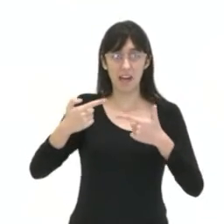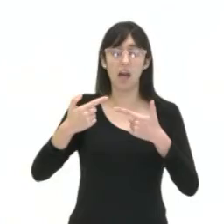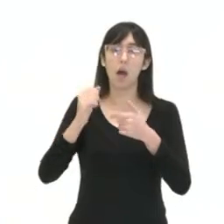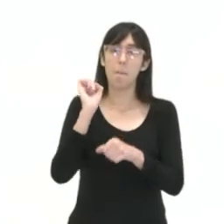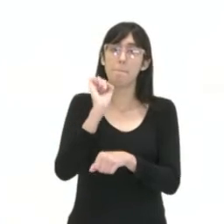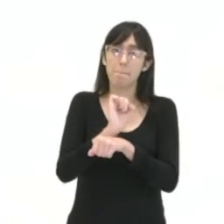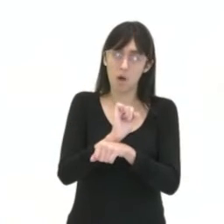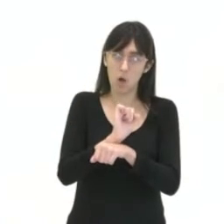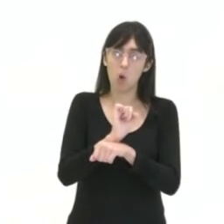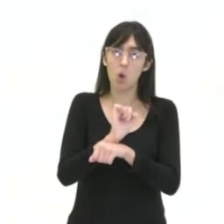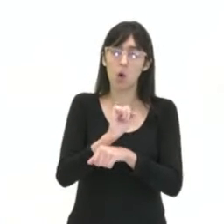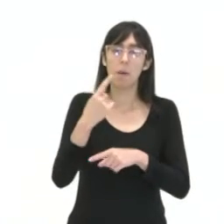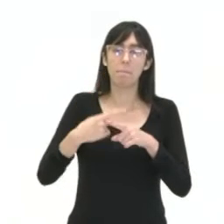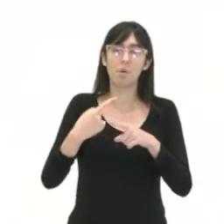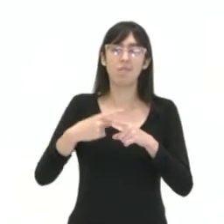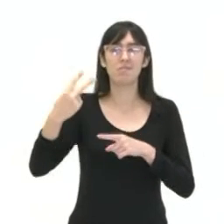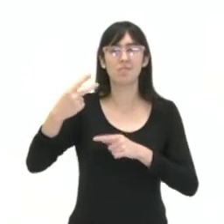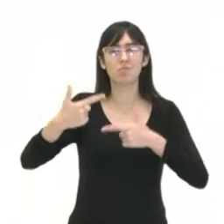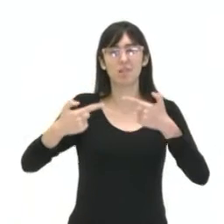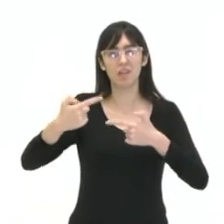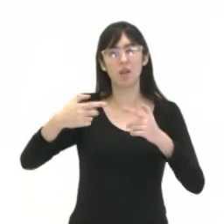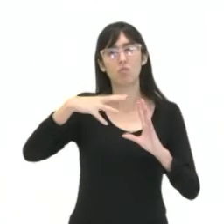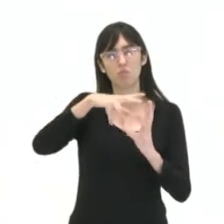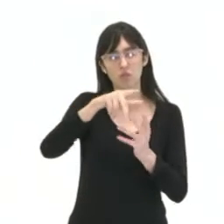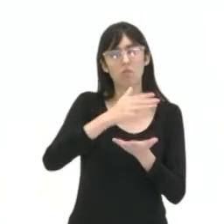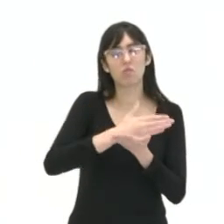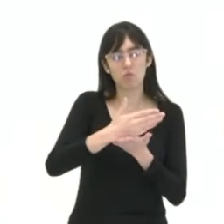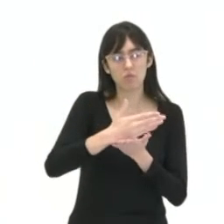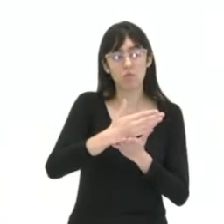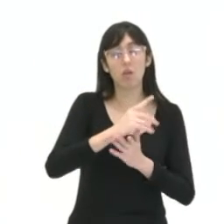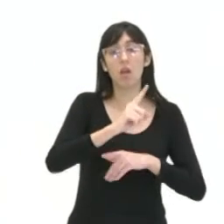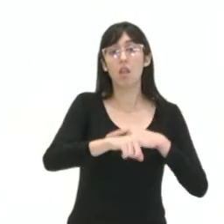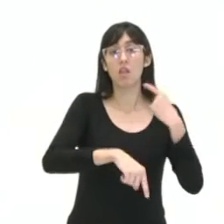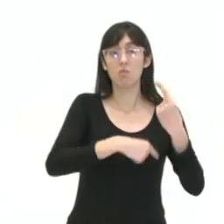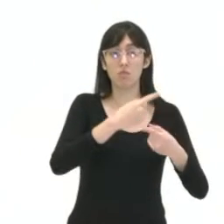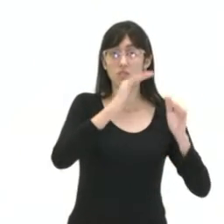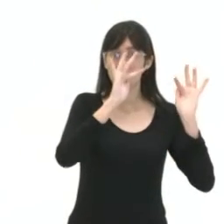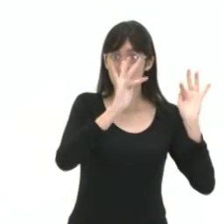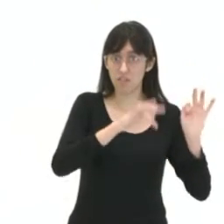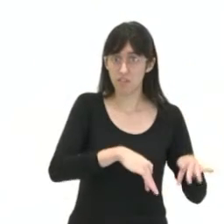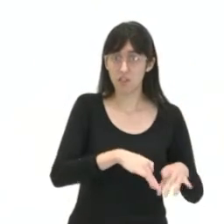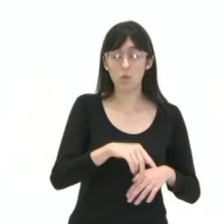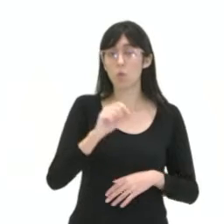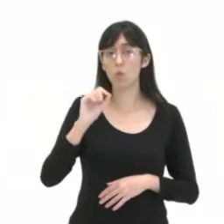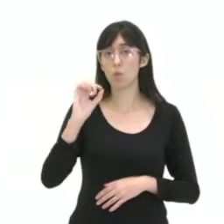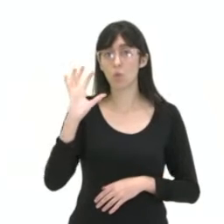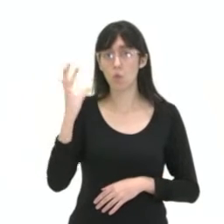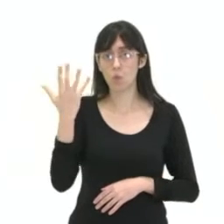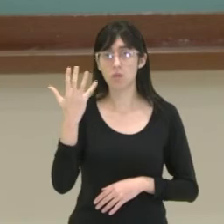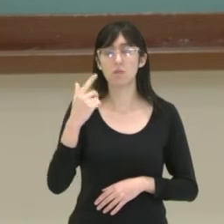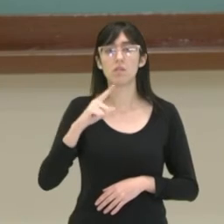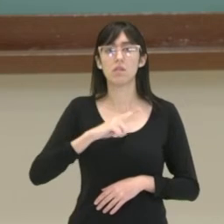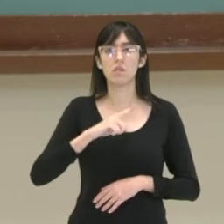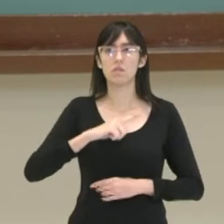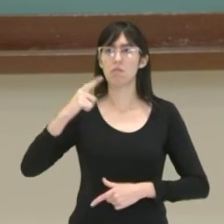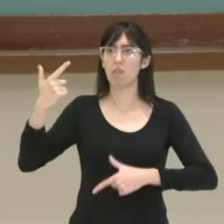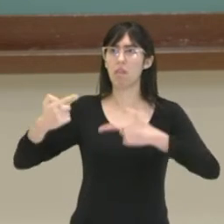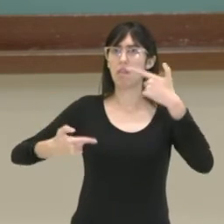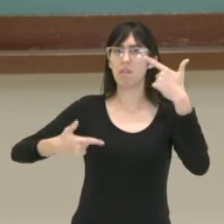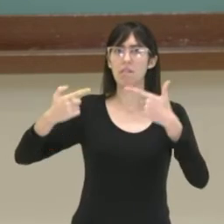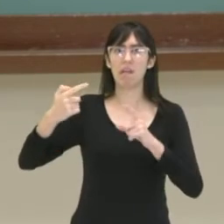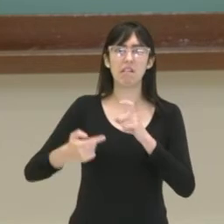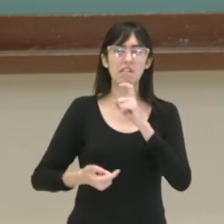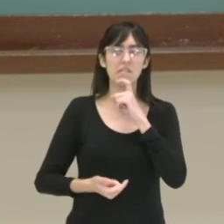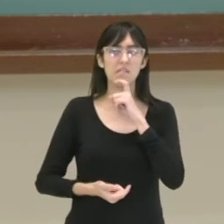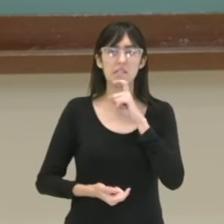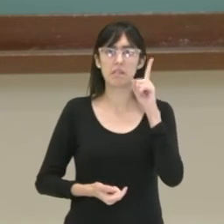Guerra Mundial, mas logo após o fim da Segunda Guerra Mundial, nós temos aquele cenário de Guerra Fria.